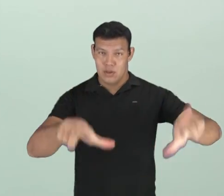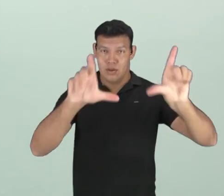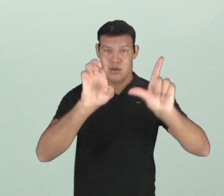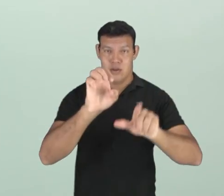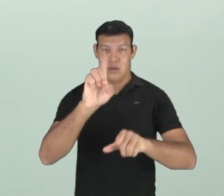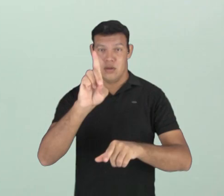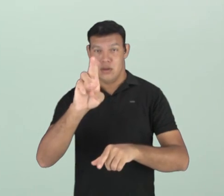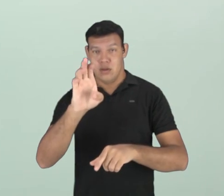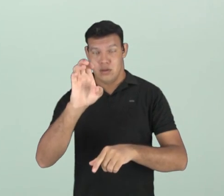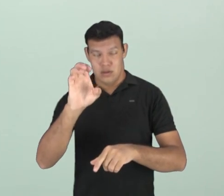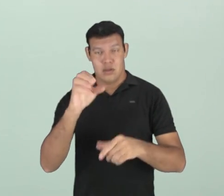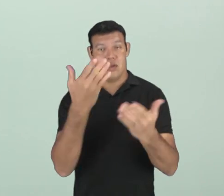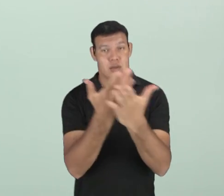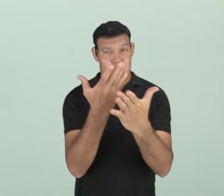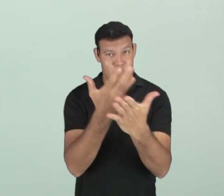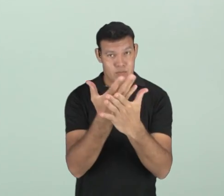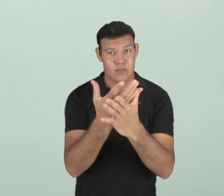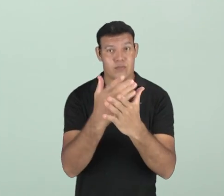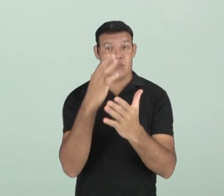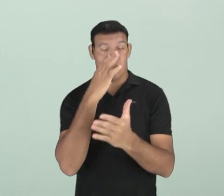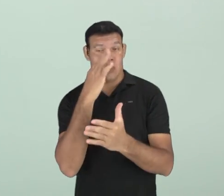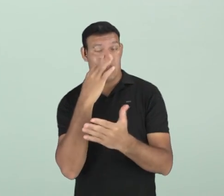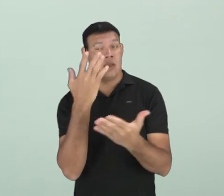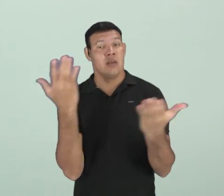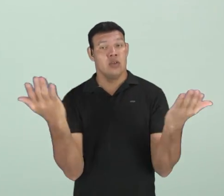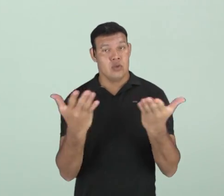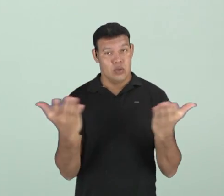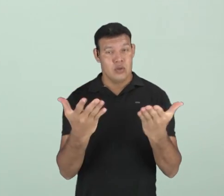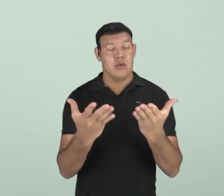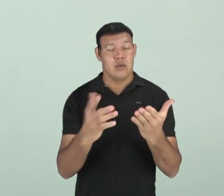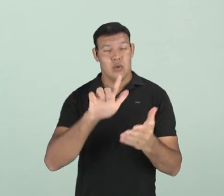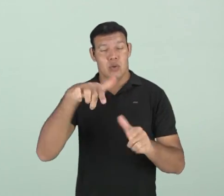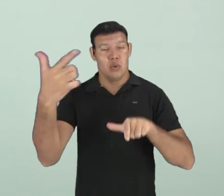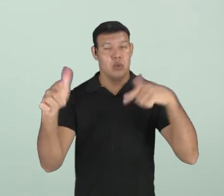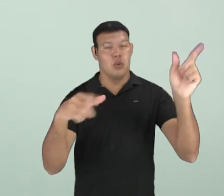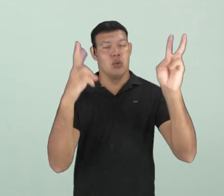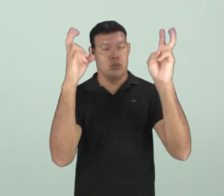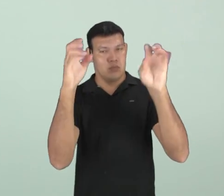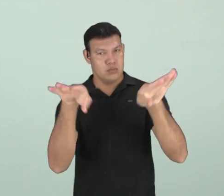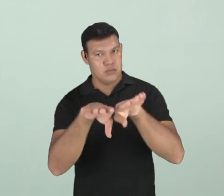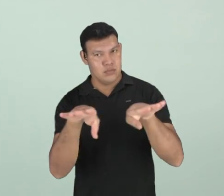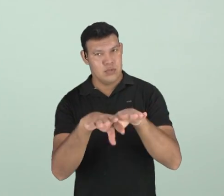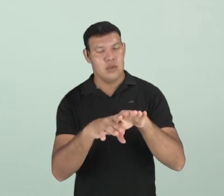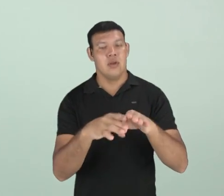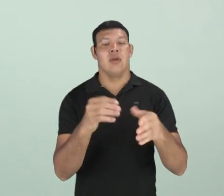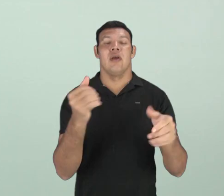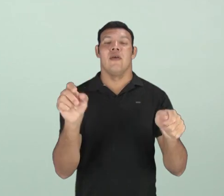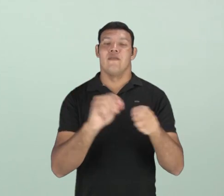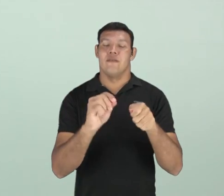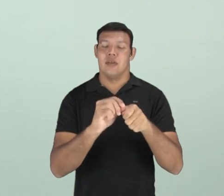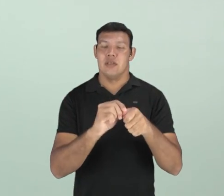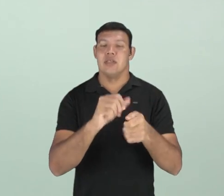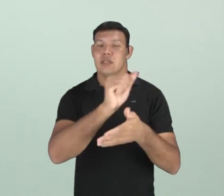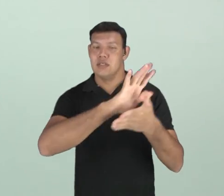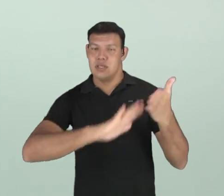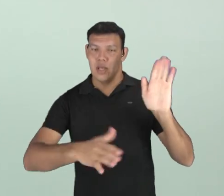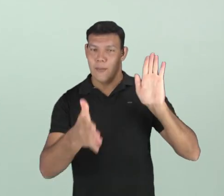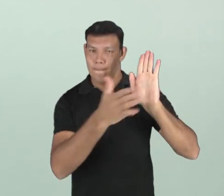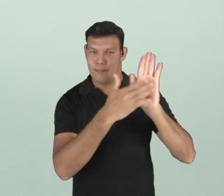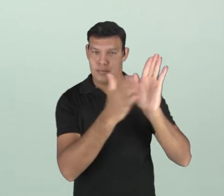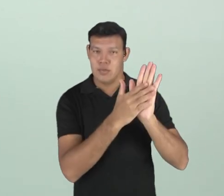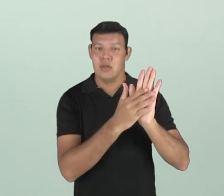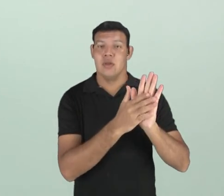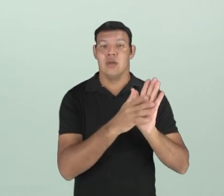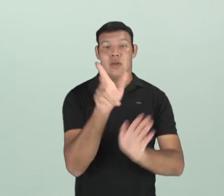essa aula e outras aulas acerca dessa temática e faça o aprofundamento, fazendo as atividades propostas lá e